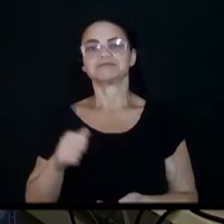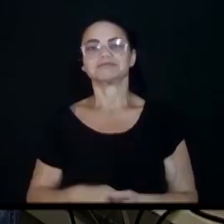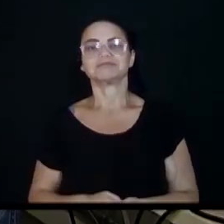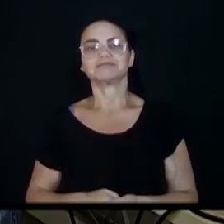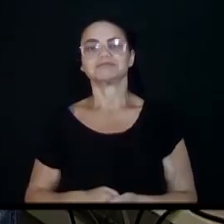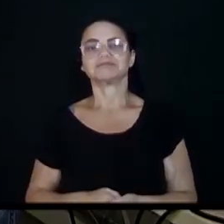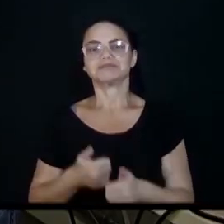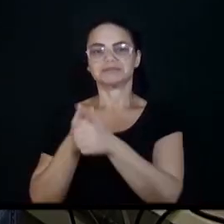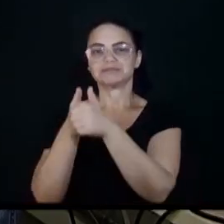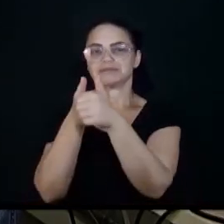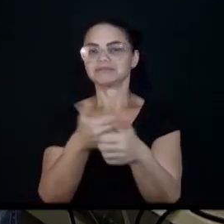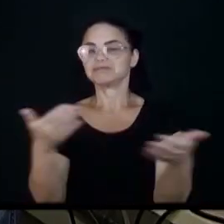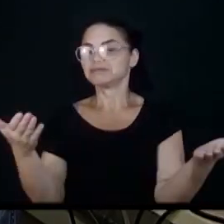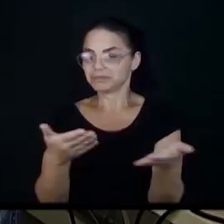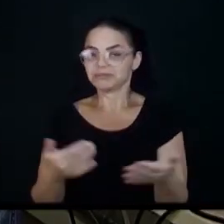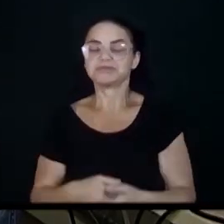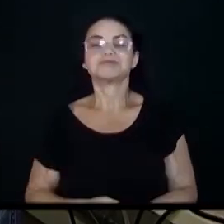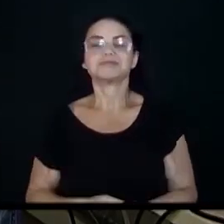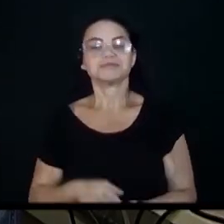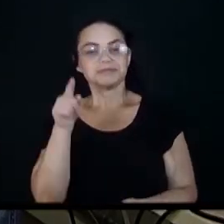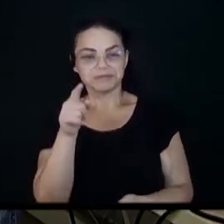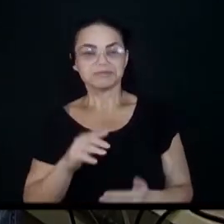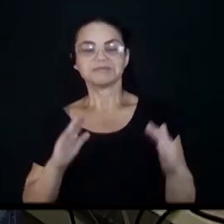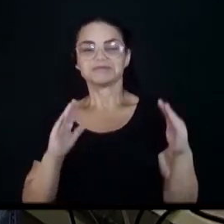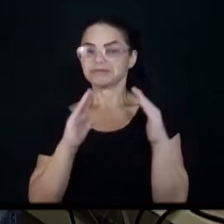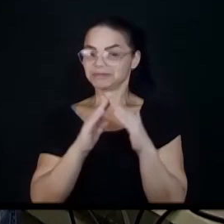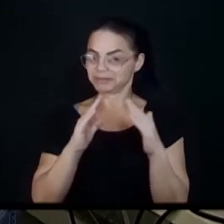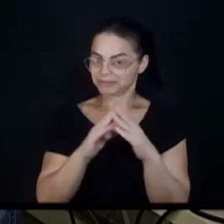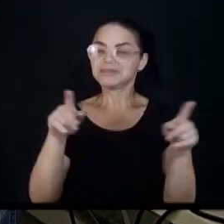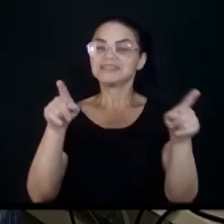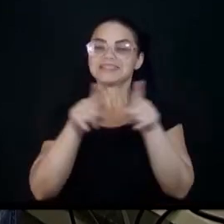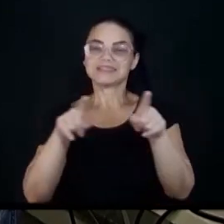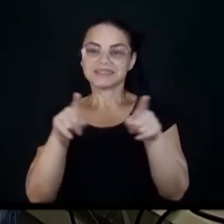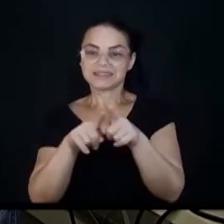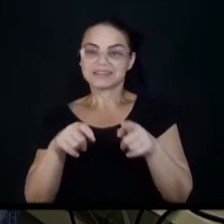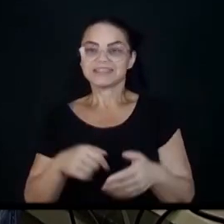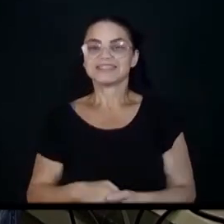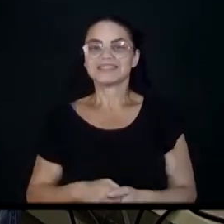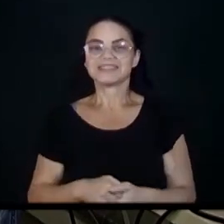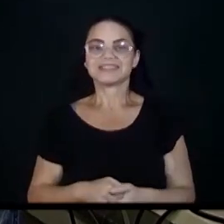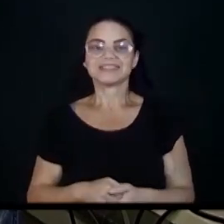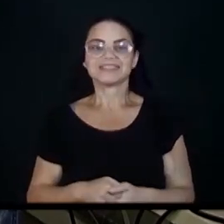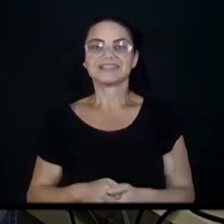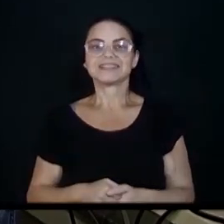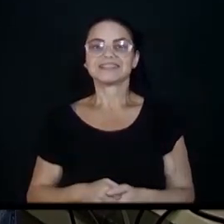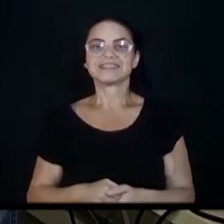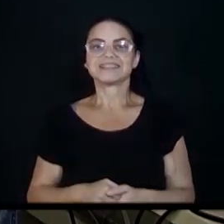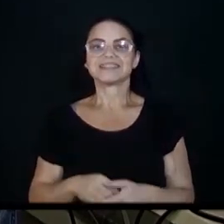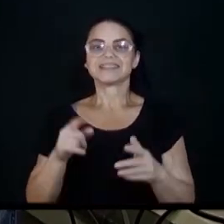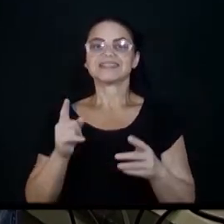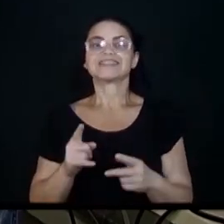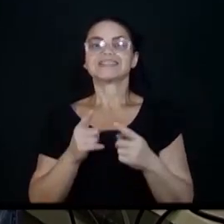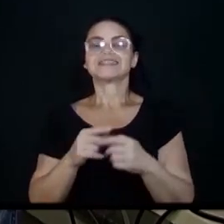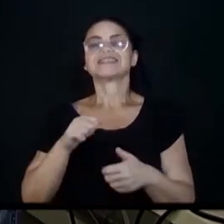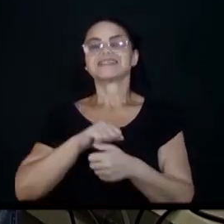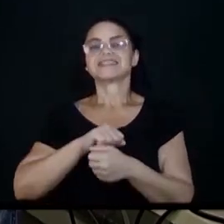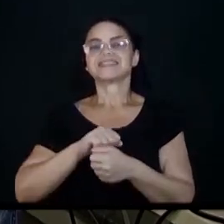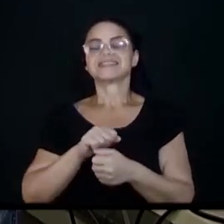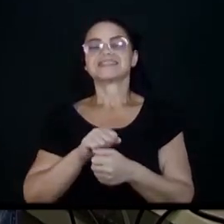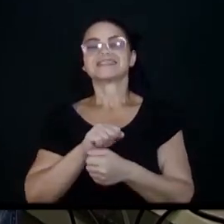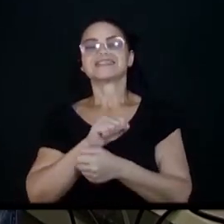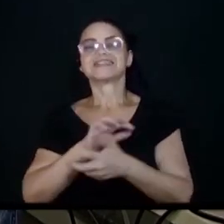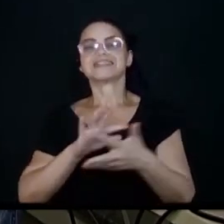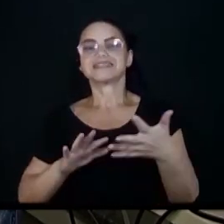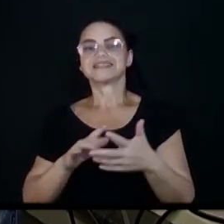agora, né, você aí de casa também, uma pequena palhinha de algumas atividades que são realizadas